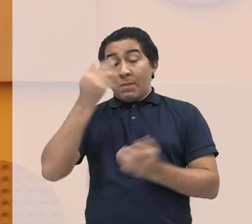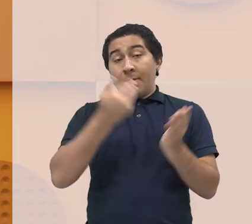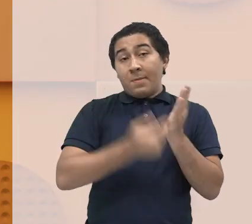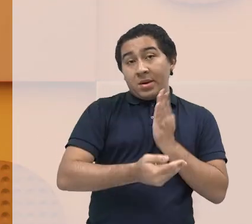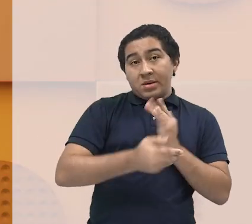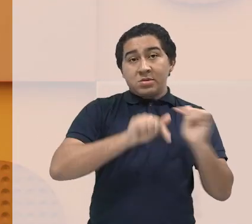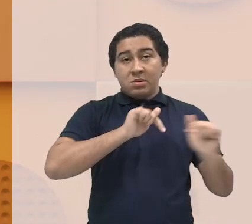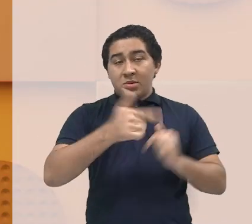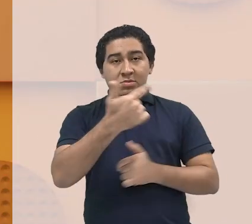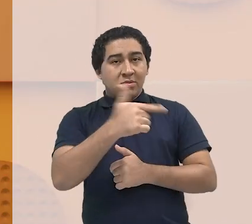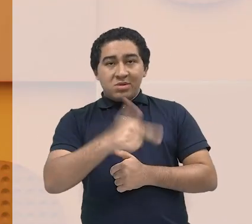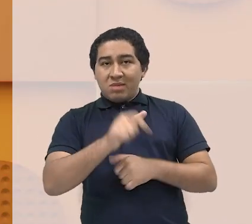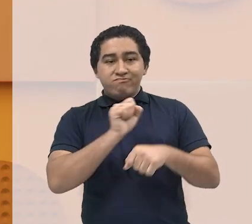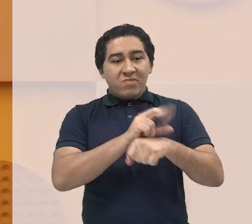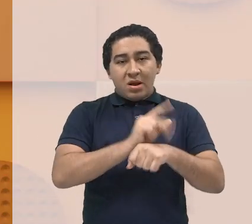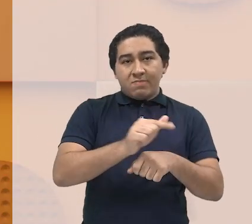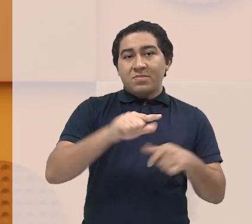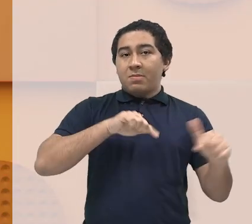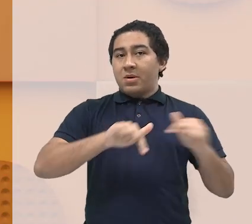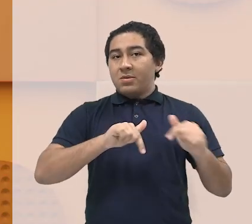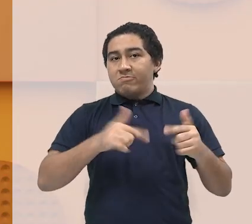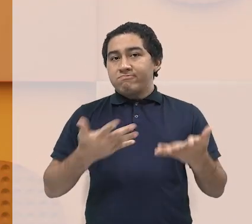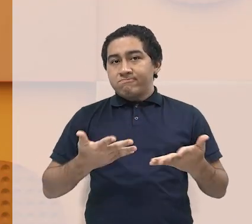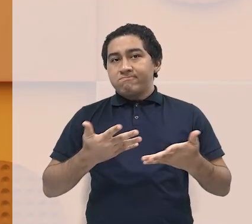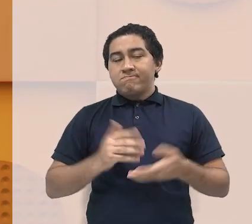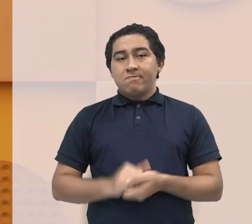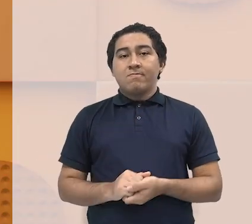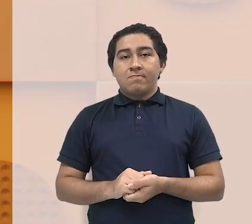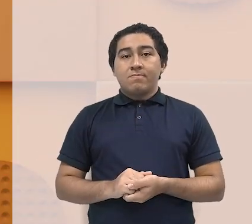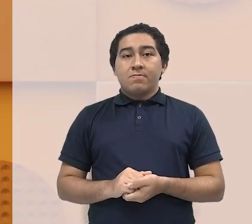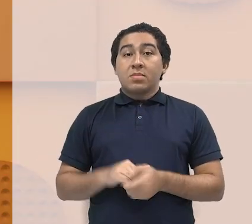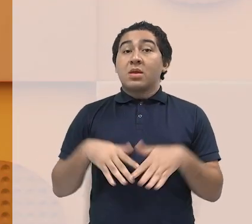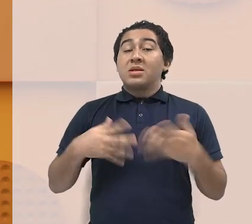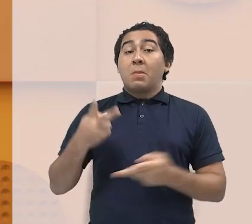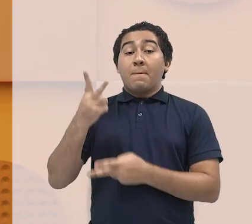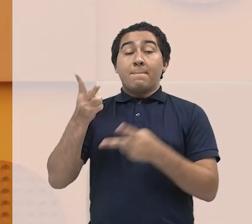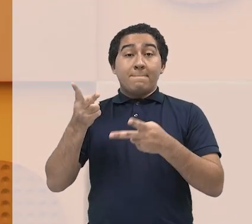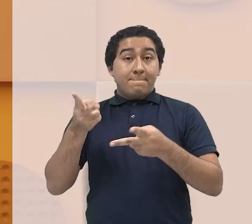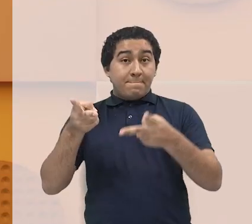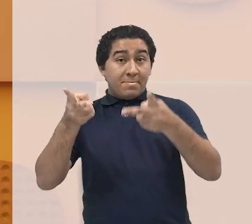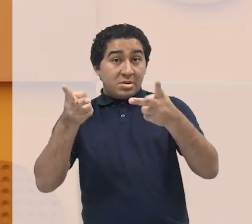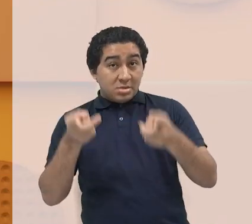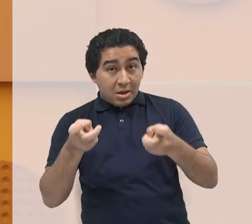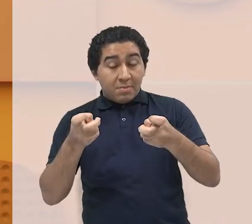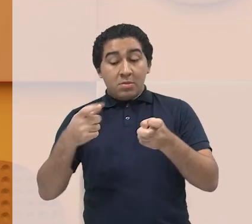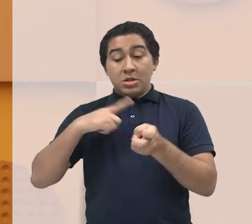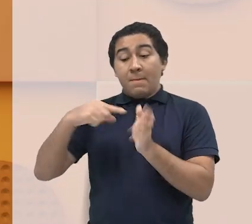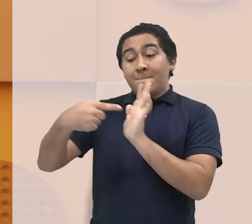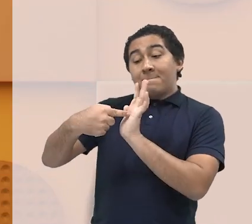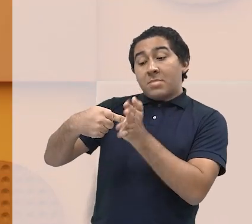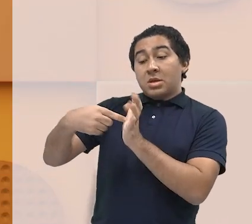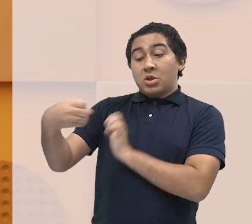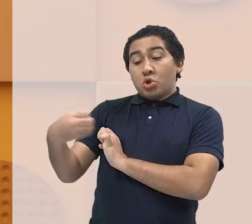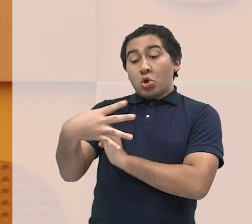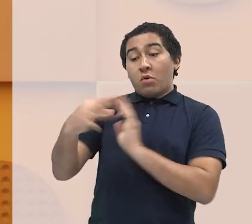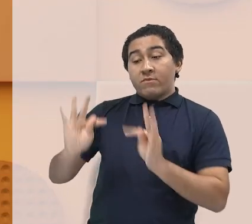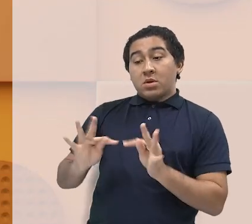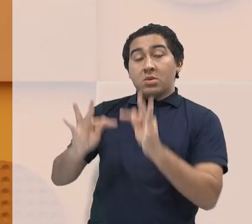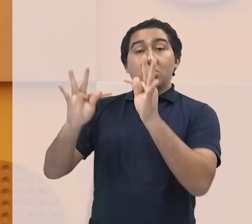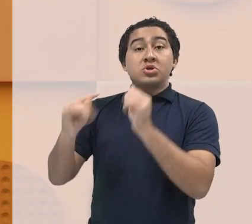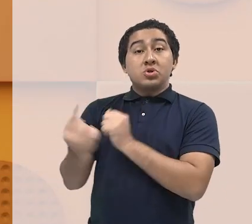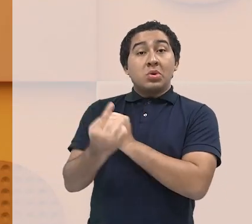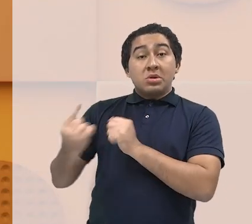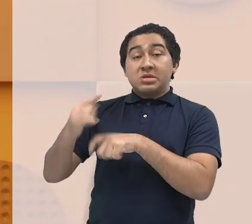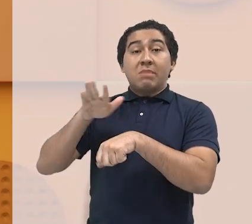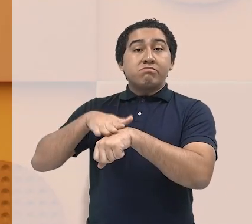de obra humana. Então você imagina hoje, onde muitas máquinas muito mais modernas, né, que são operadas muitas